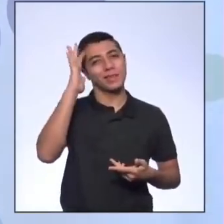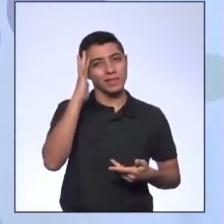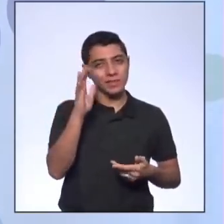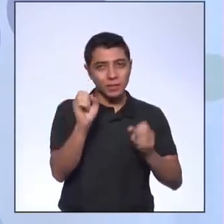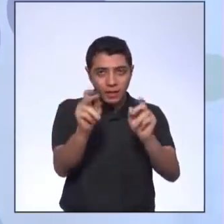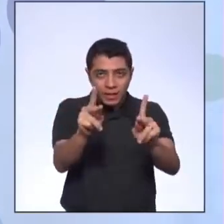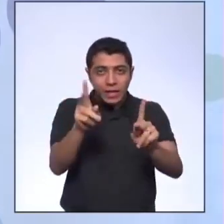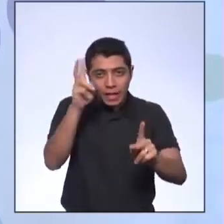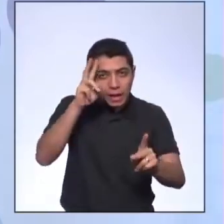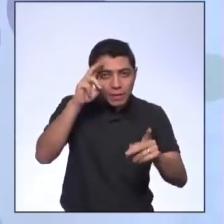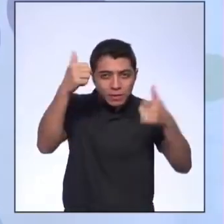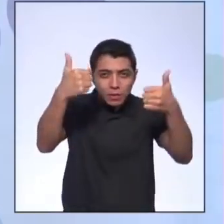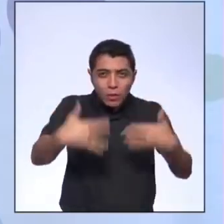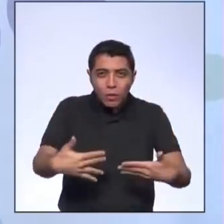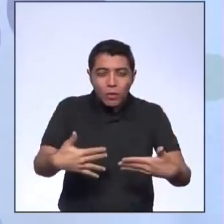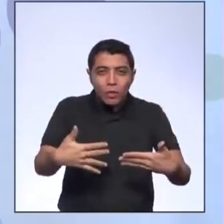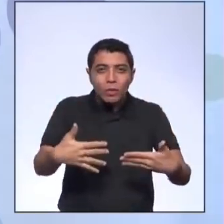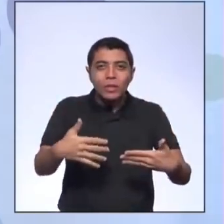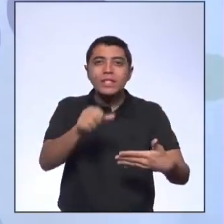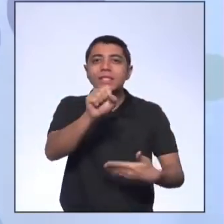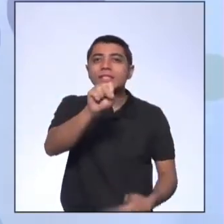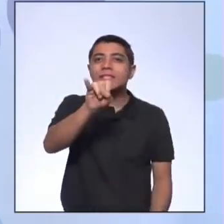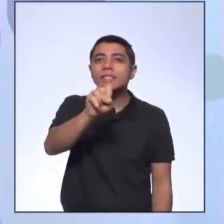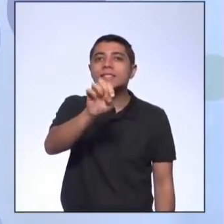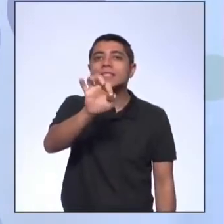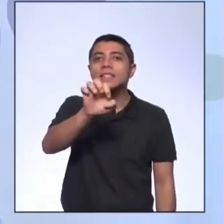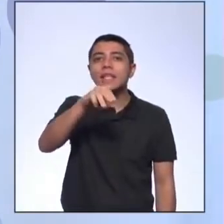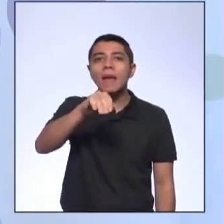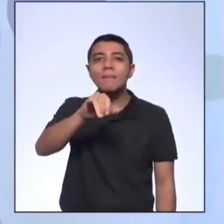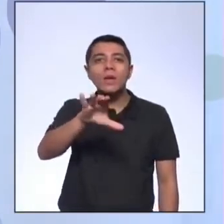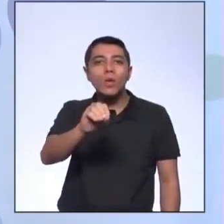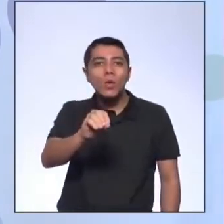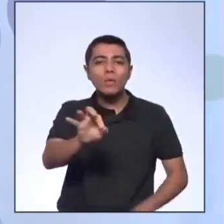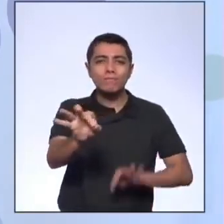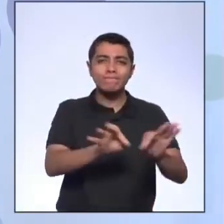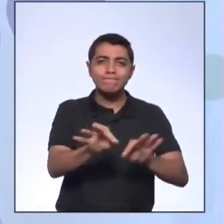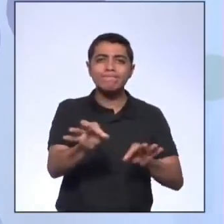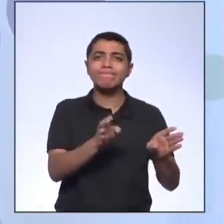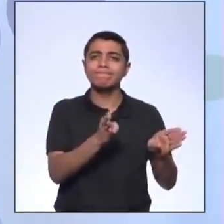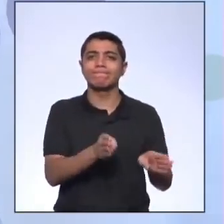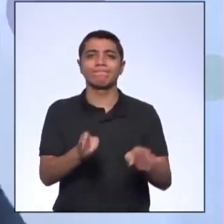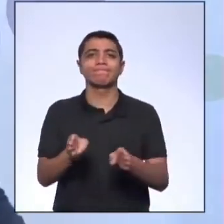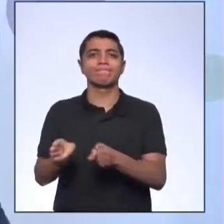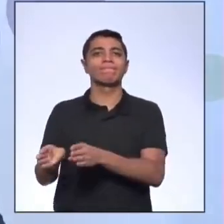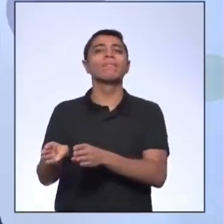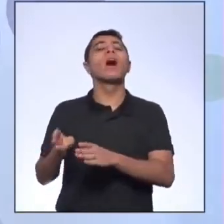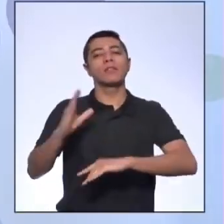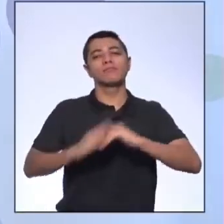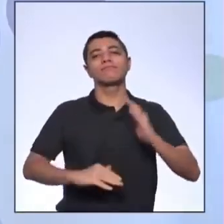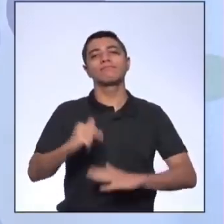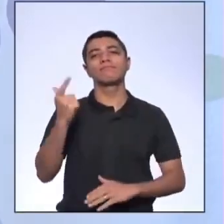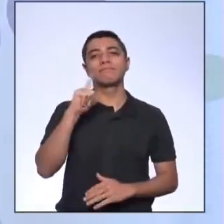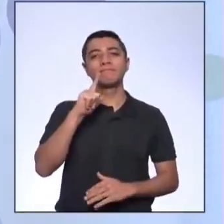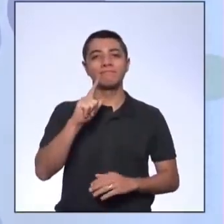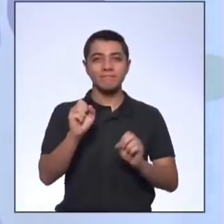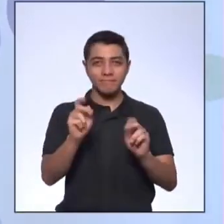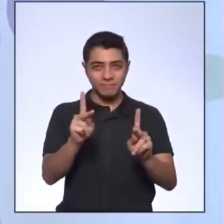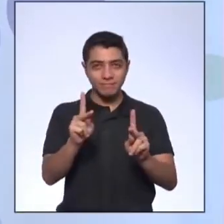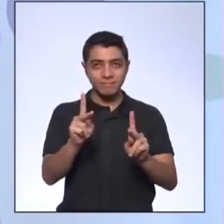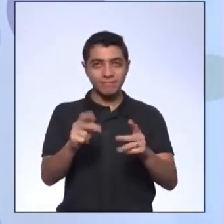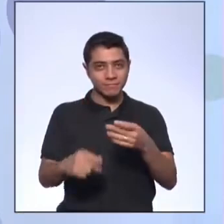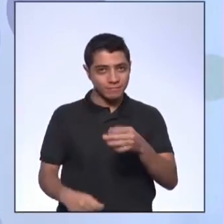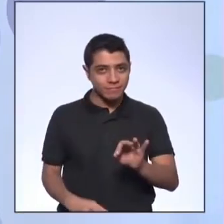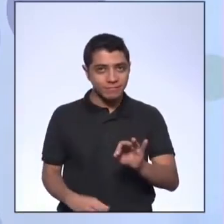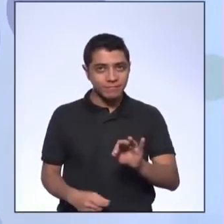que você vai ter que alocar de recursos para poder conseguir realizar bem a sua ação, certo? Vamos lá.